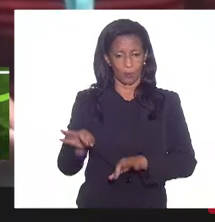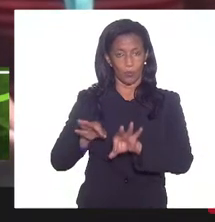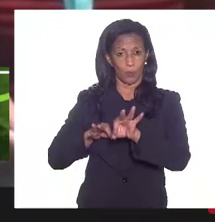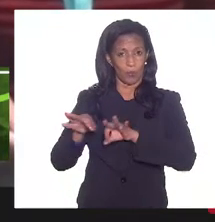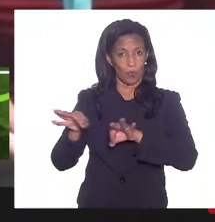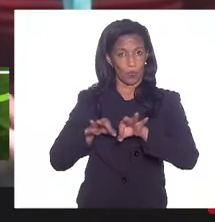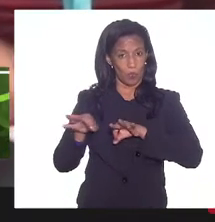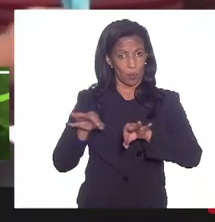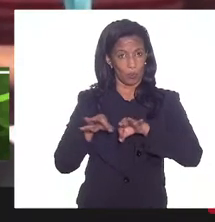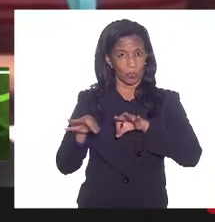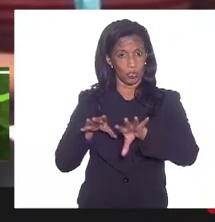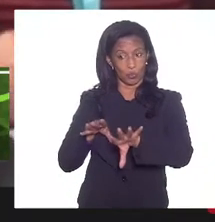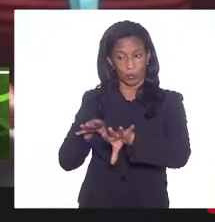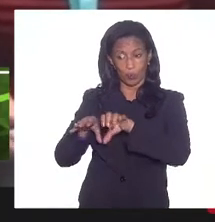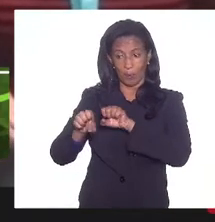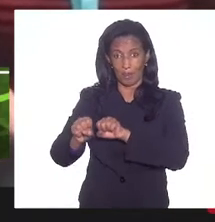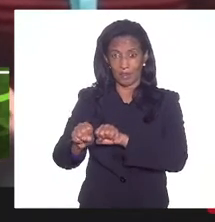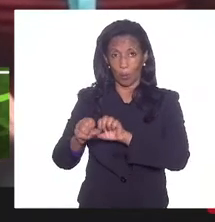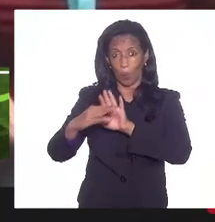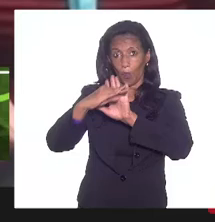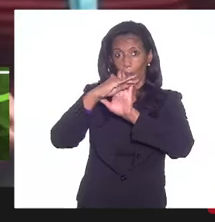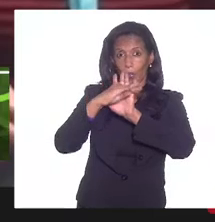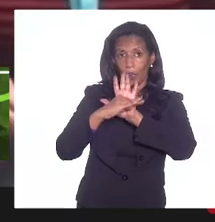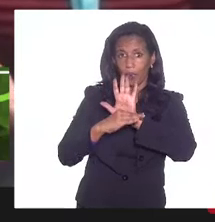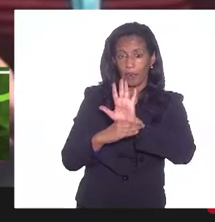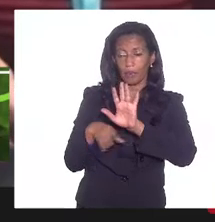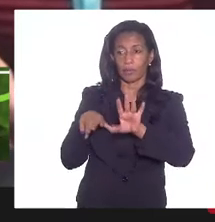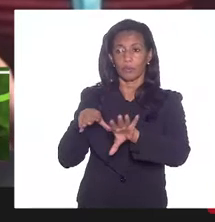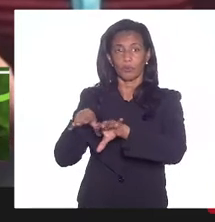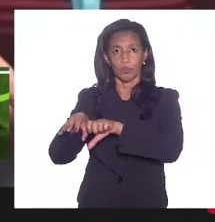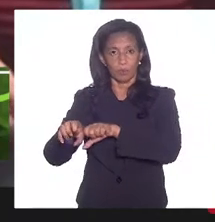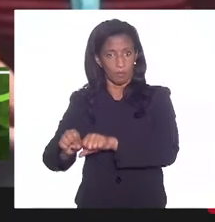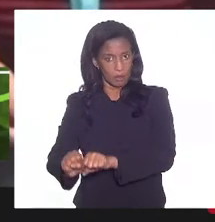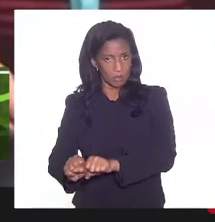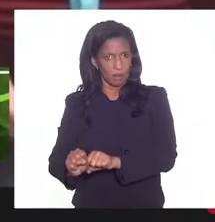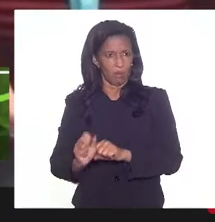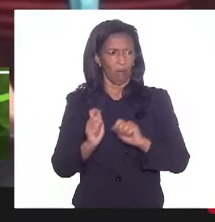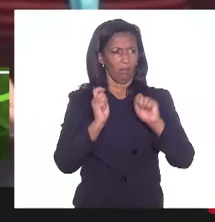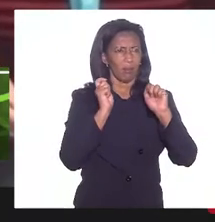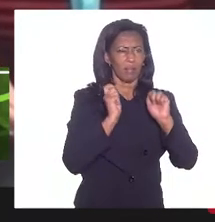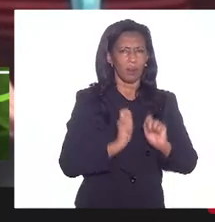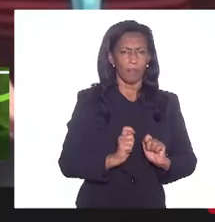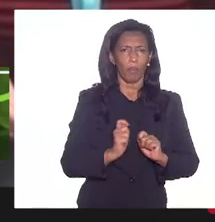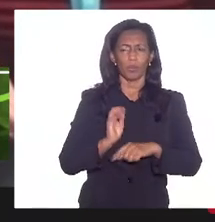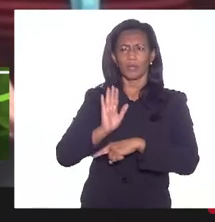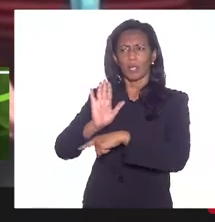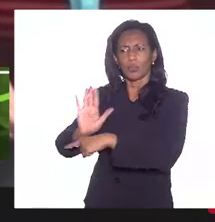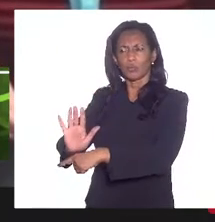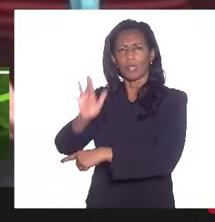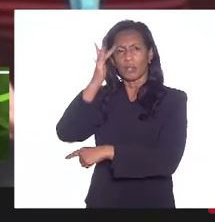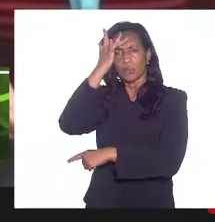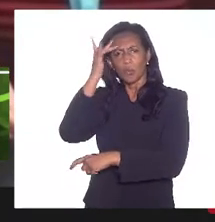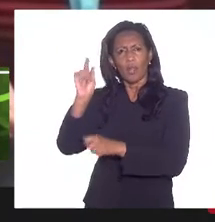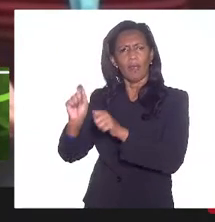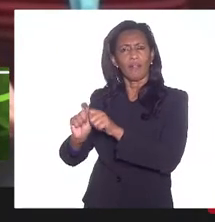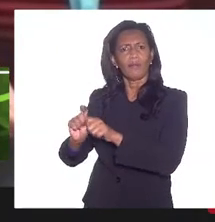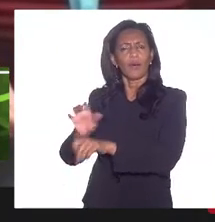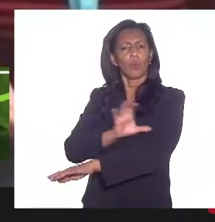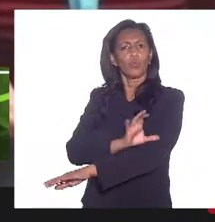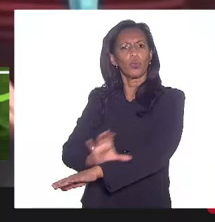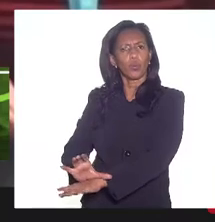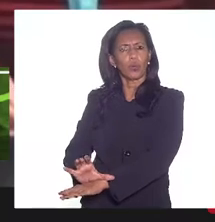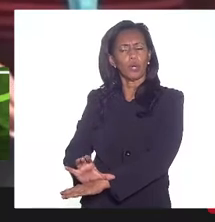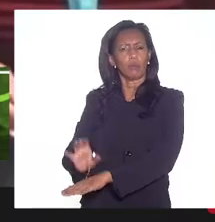de formação um programa de formação que pudesse atender os fazedores de cultura de todo o Estado do Rio de Janeiro.